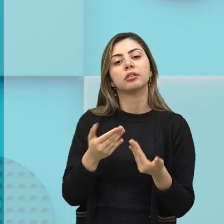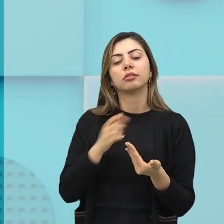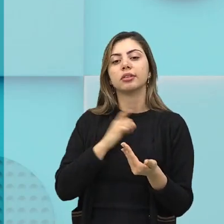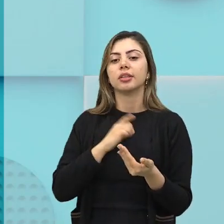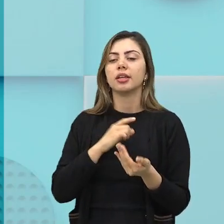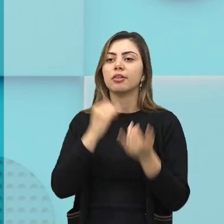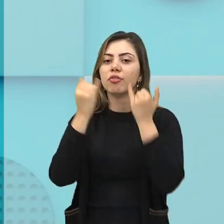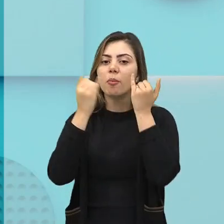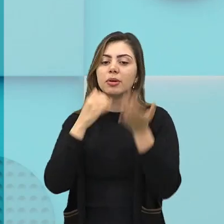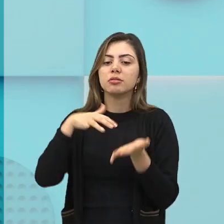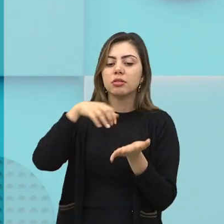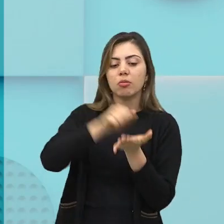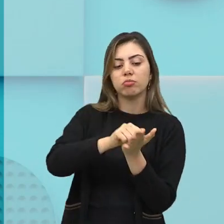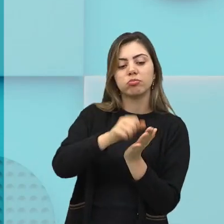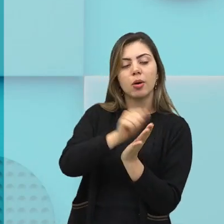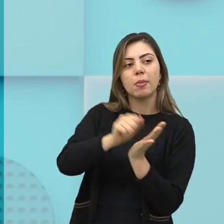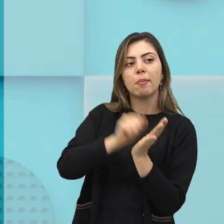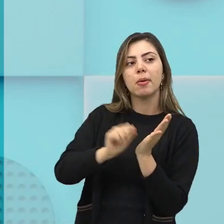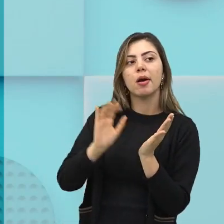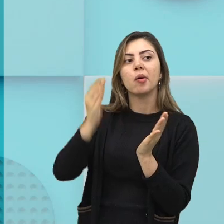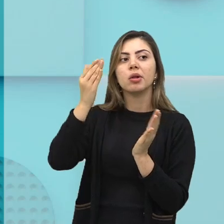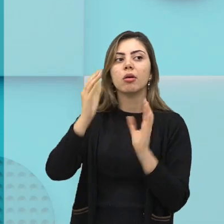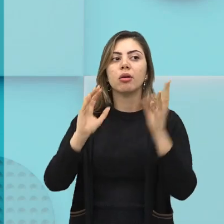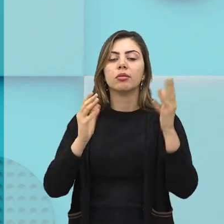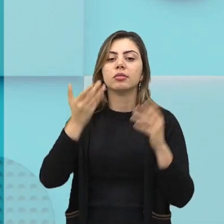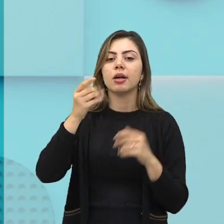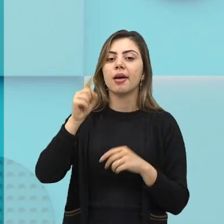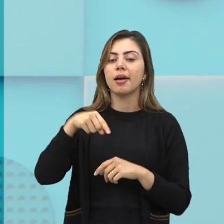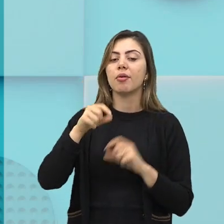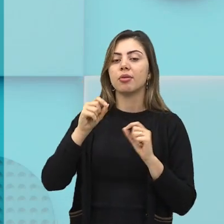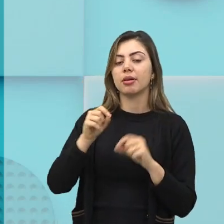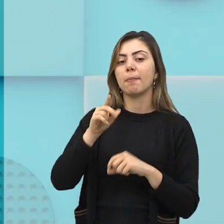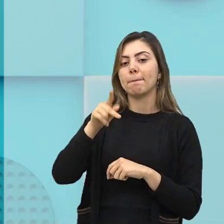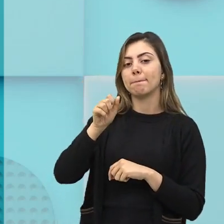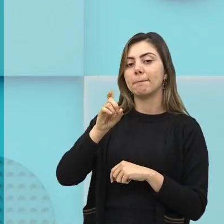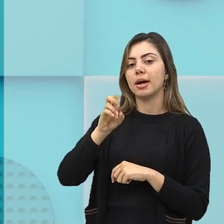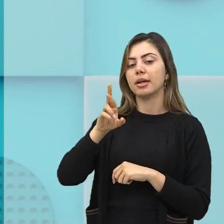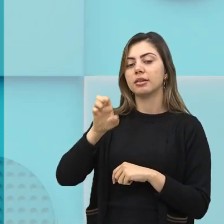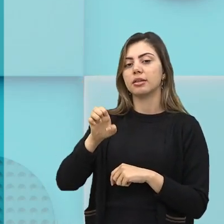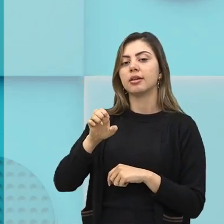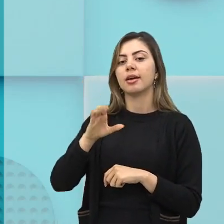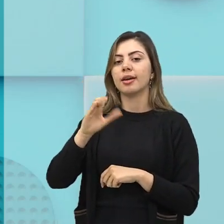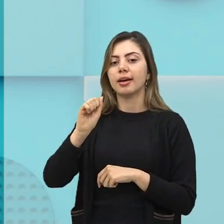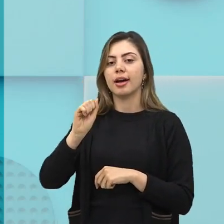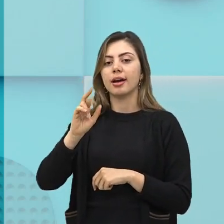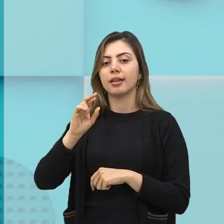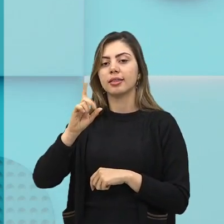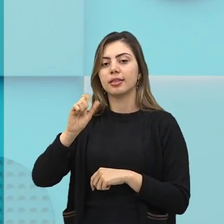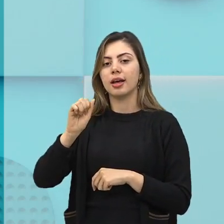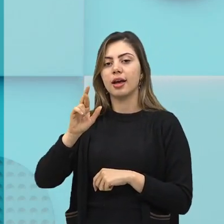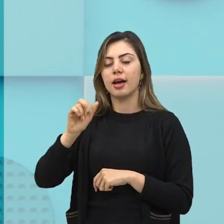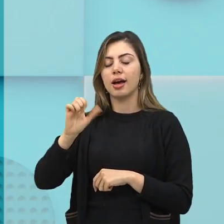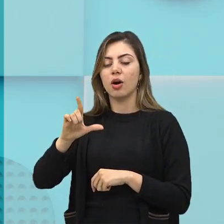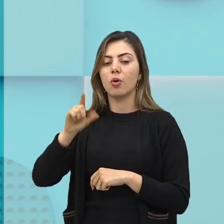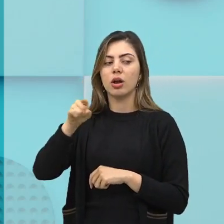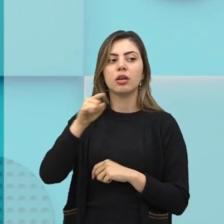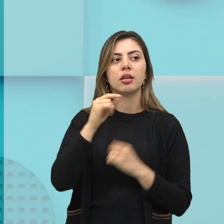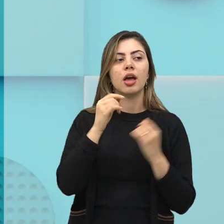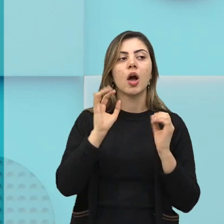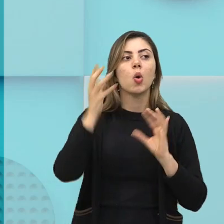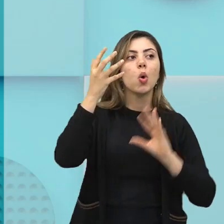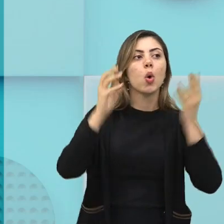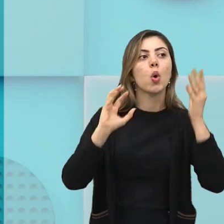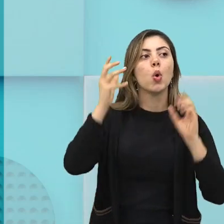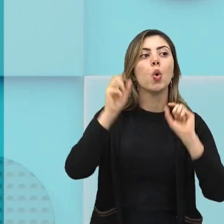principalmente o Carvajal, que era um padre, e ele registrava o que acontecia durante essas viagens e conta sobre esse encontro com